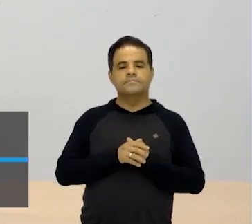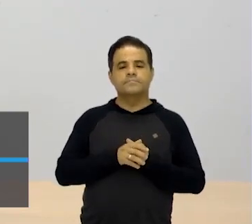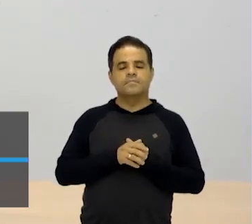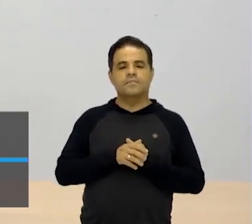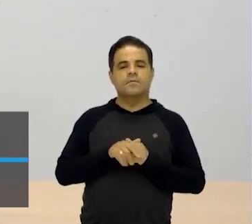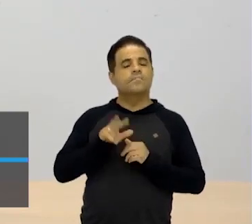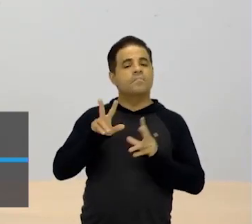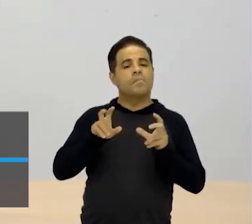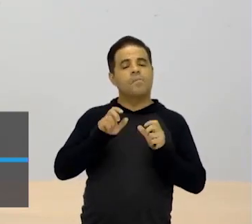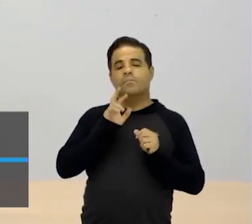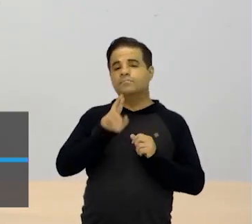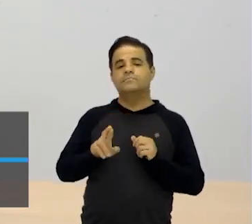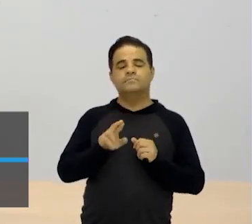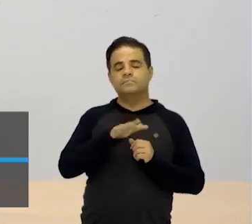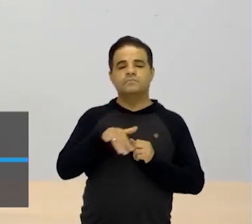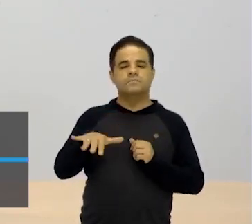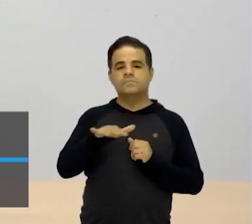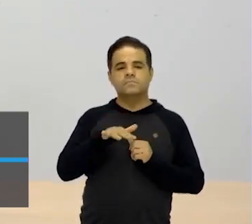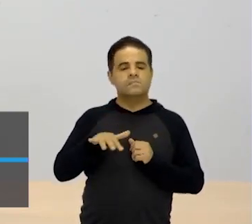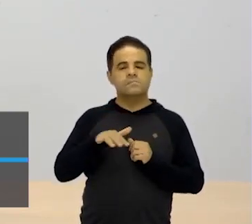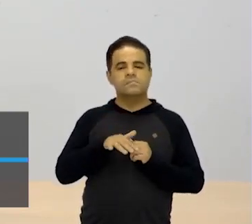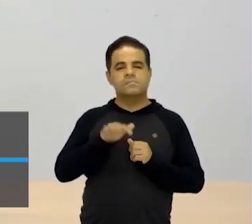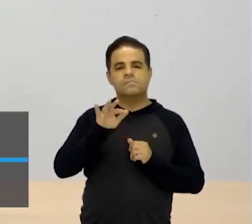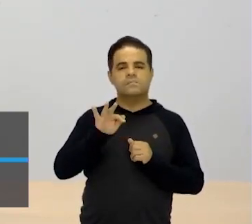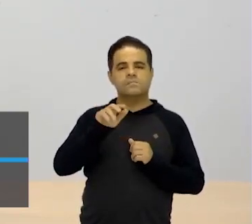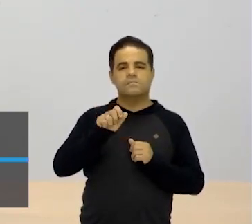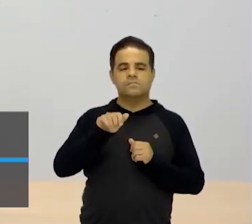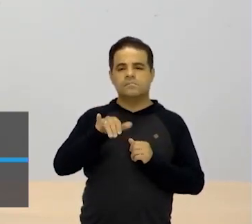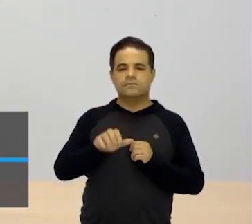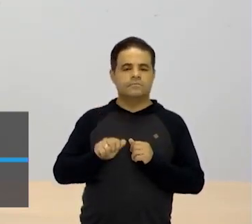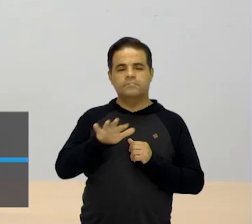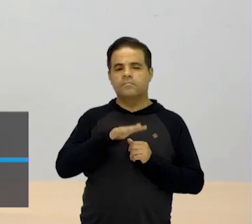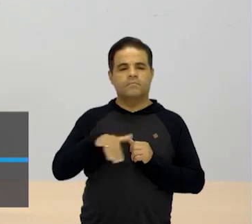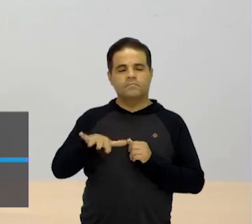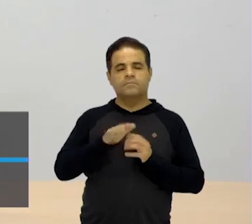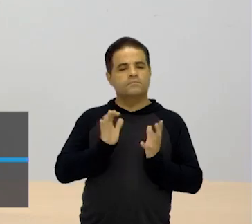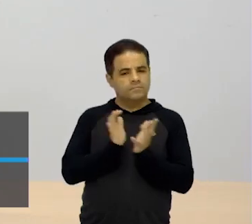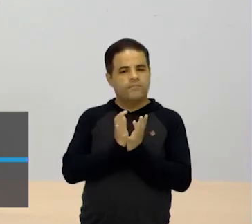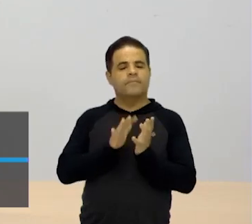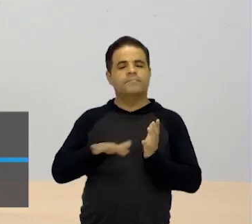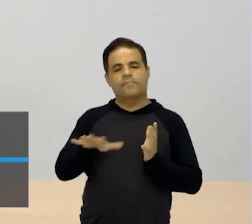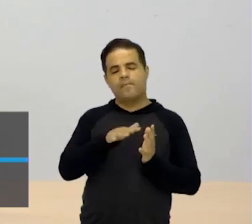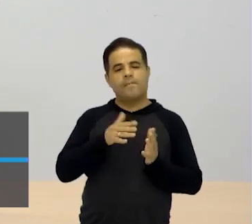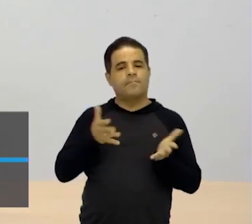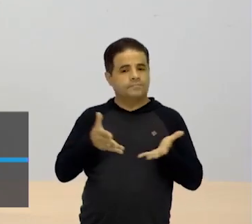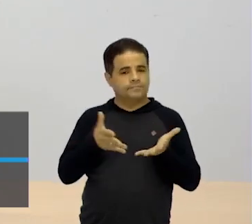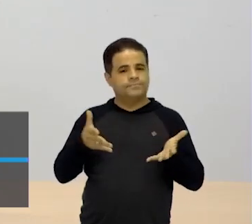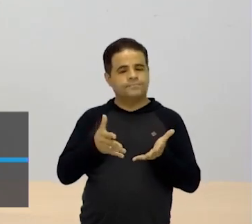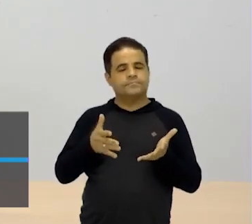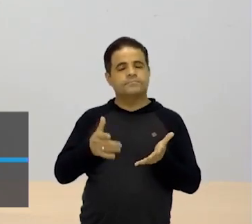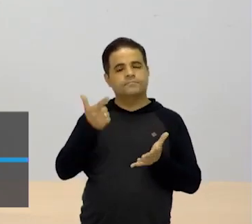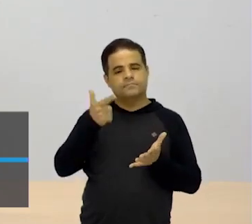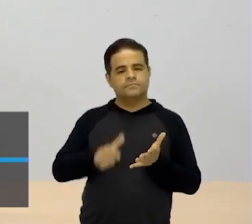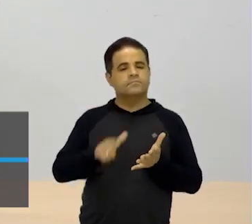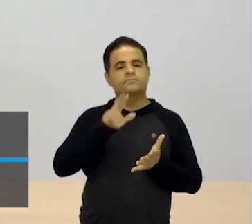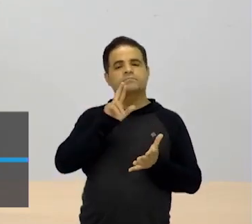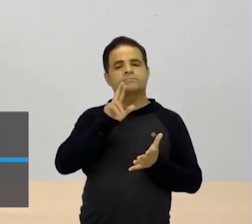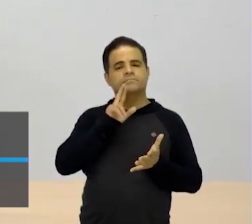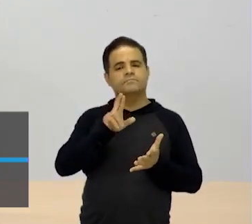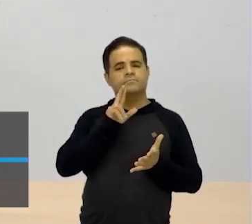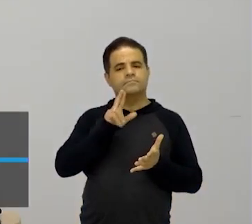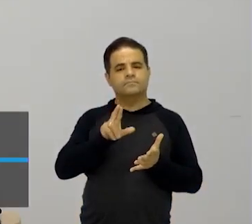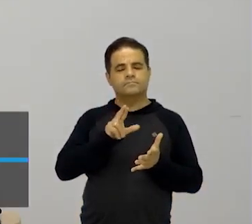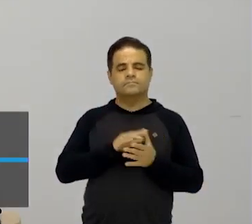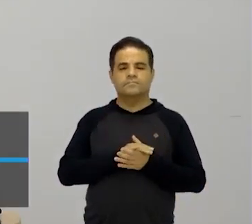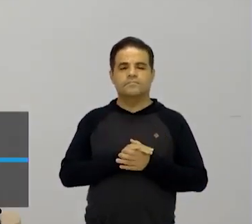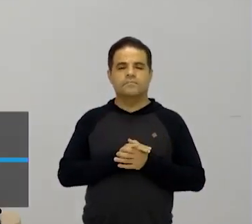Carlos Eduardo respondeu. It's about minorities. A FAB is all kind of discrimination and their matters. Agora a gente está começando a subir as respostas. Okay.